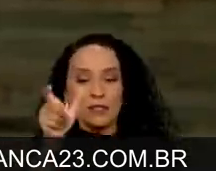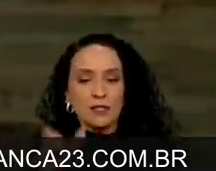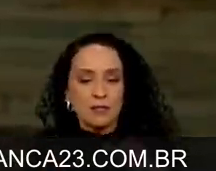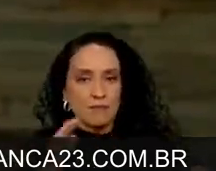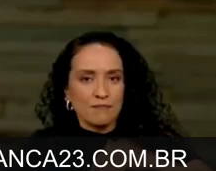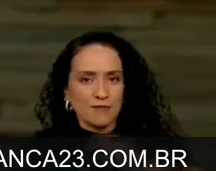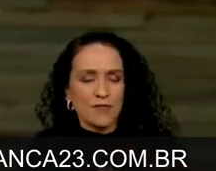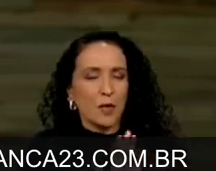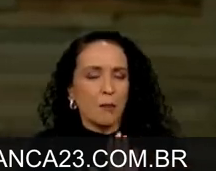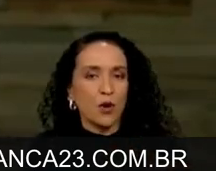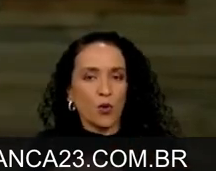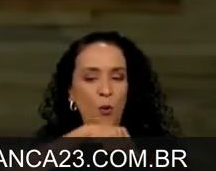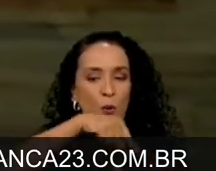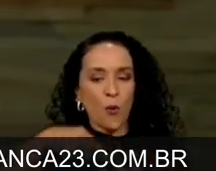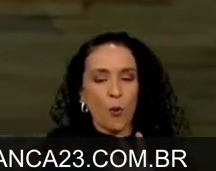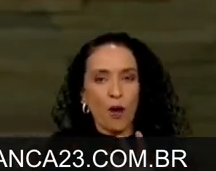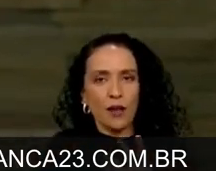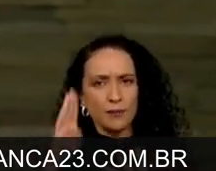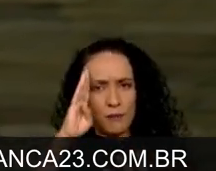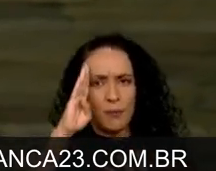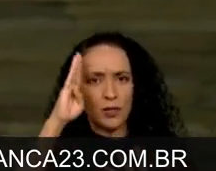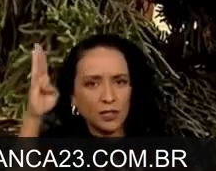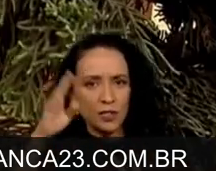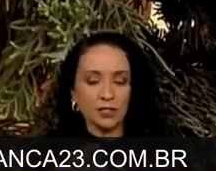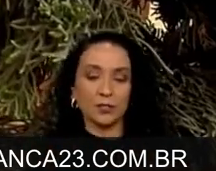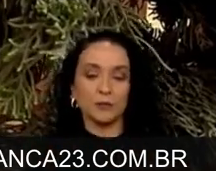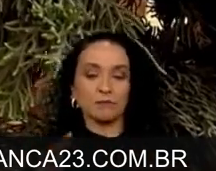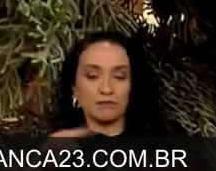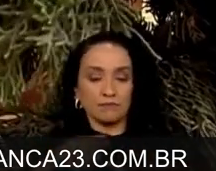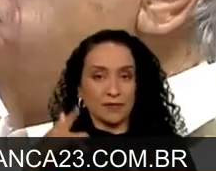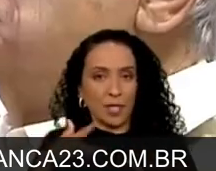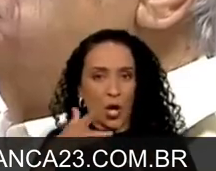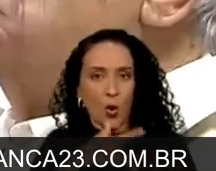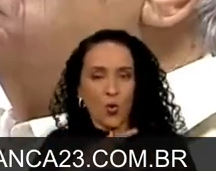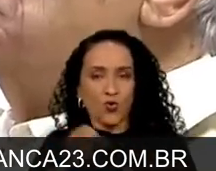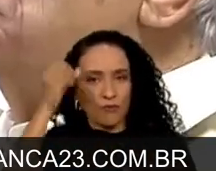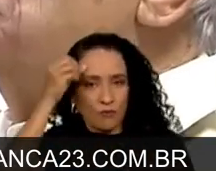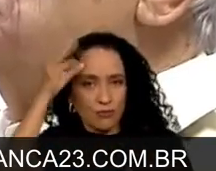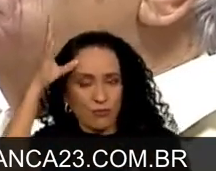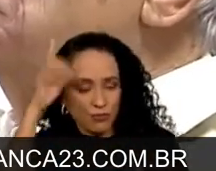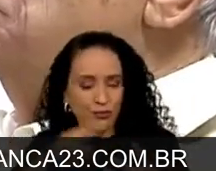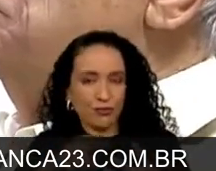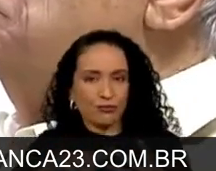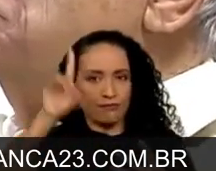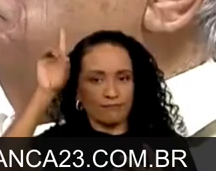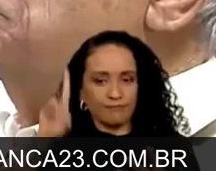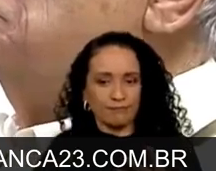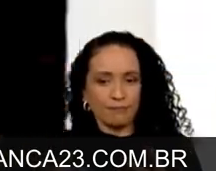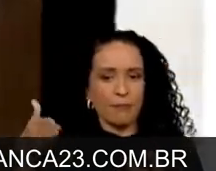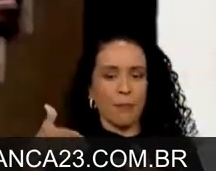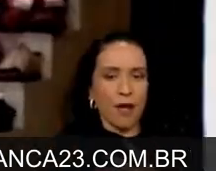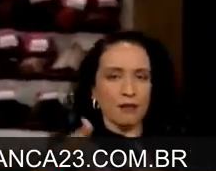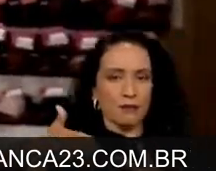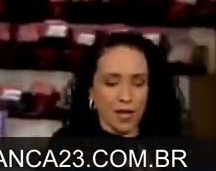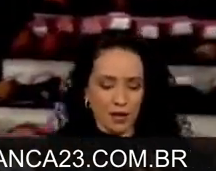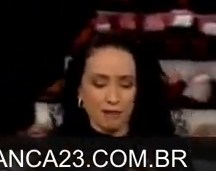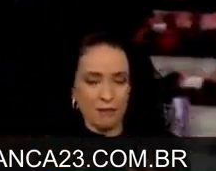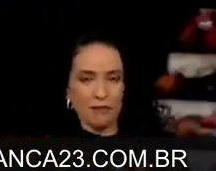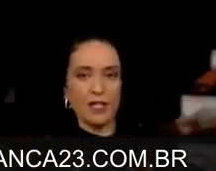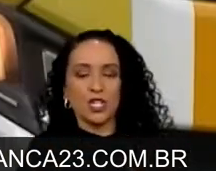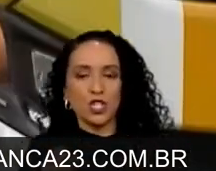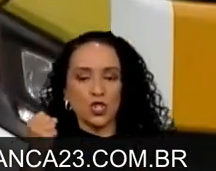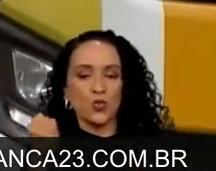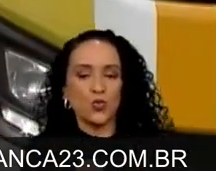especialista aponta 4 eixos fundamentais: saúde, conhecimento, direito de participar,